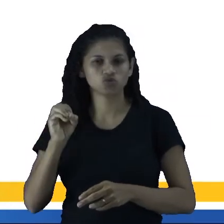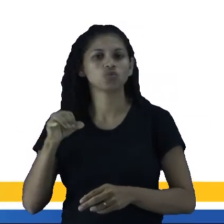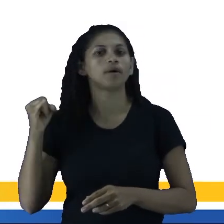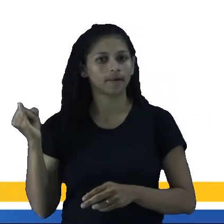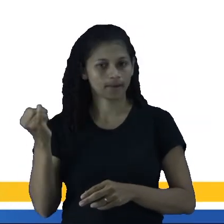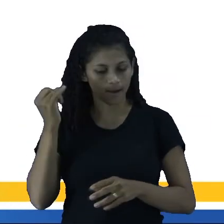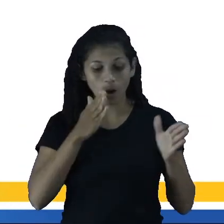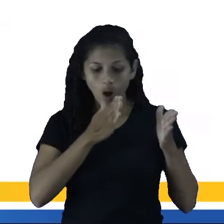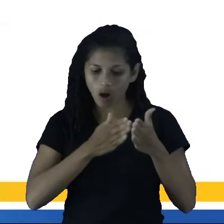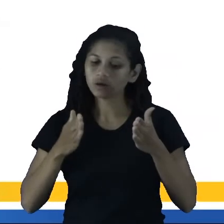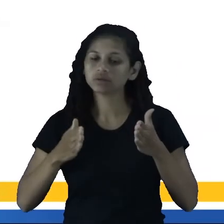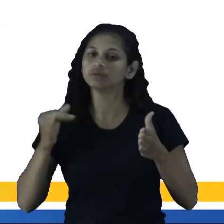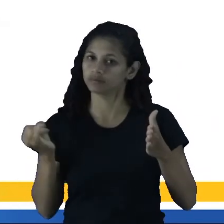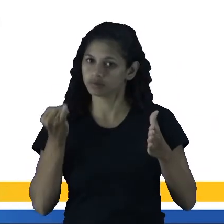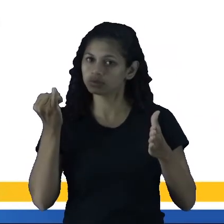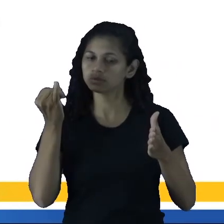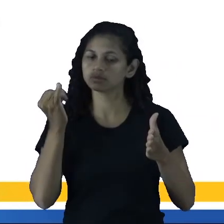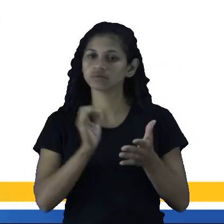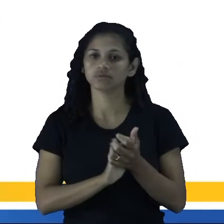a partir de agora.